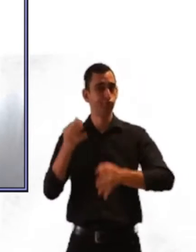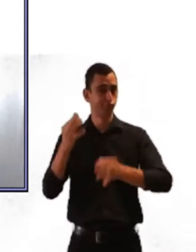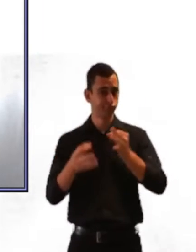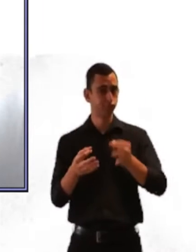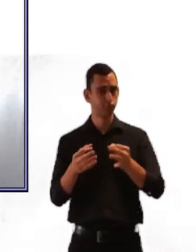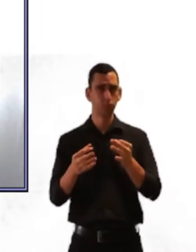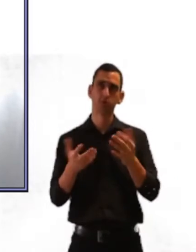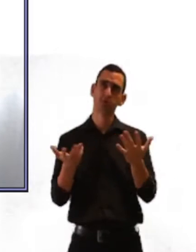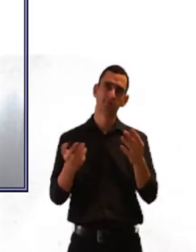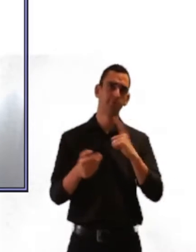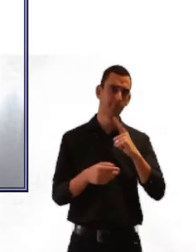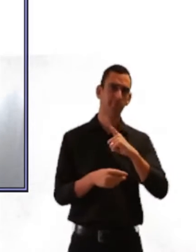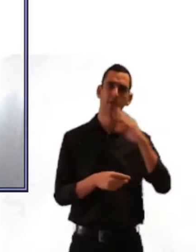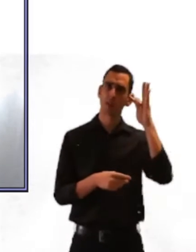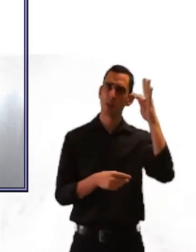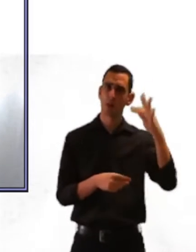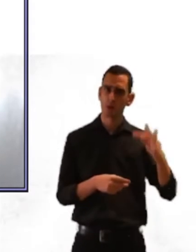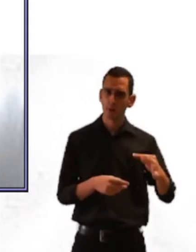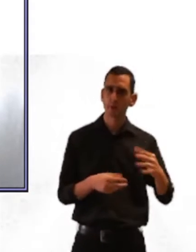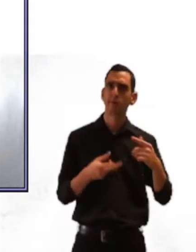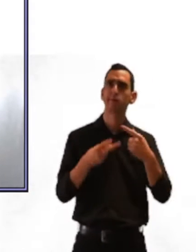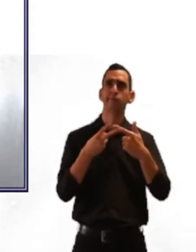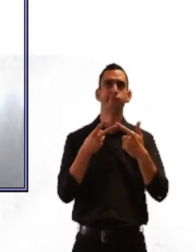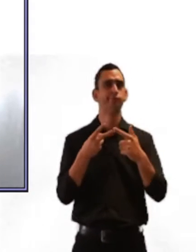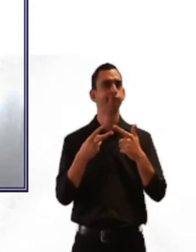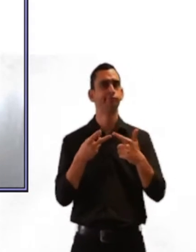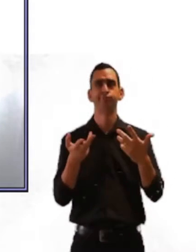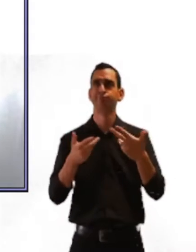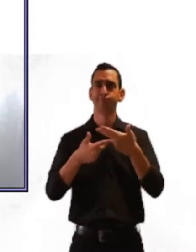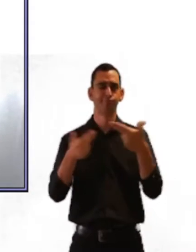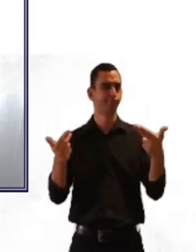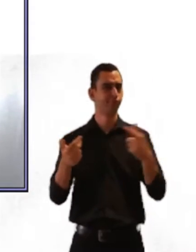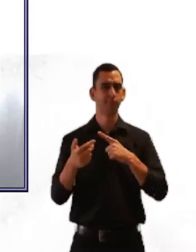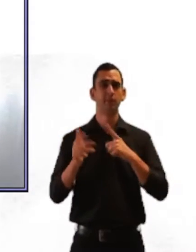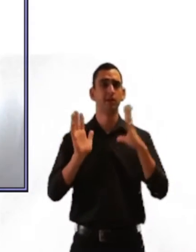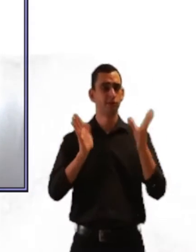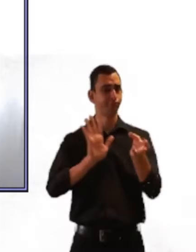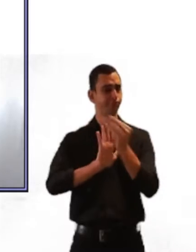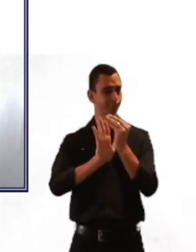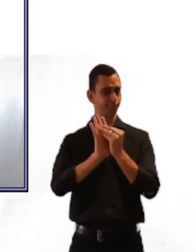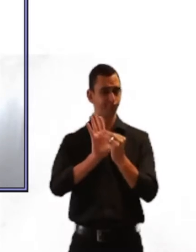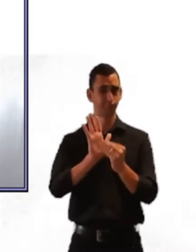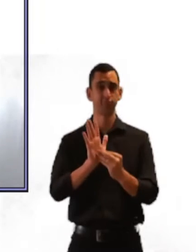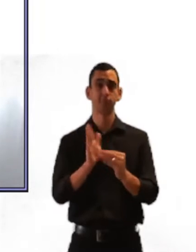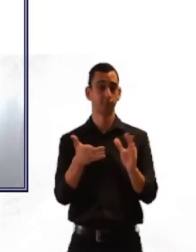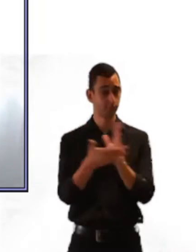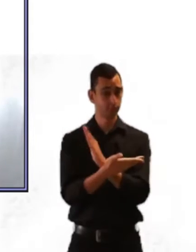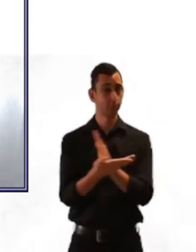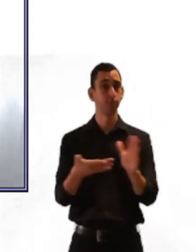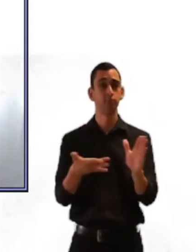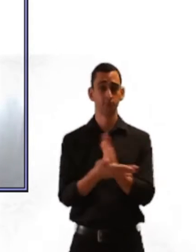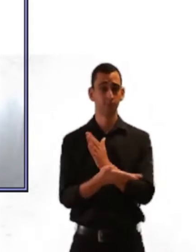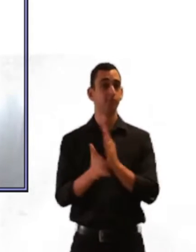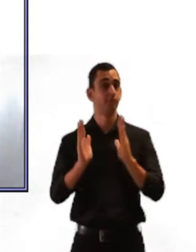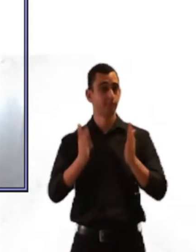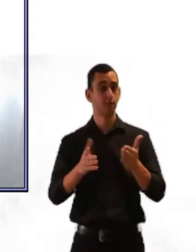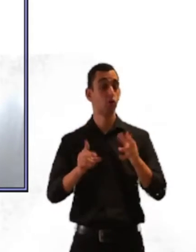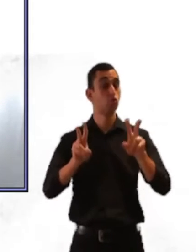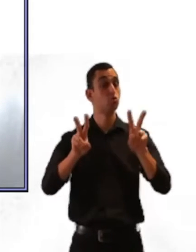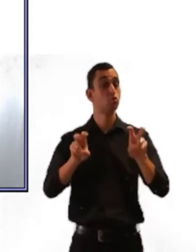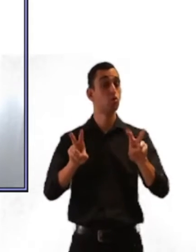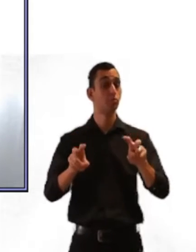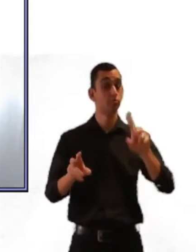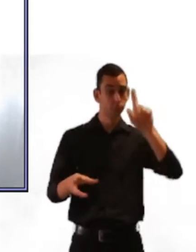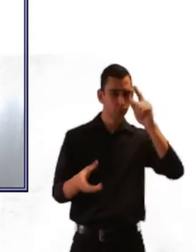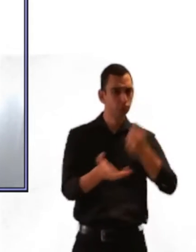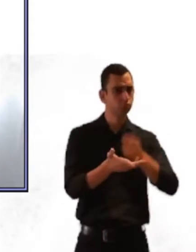né, teorias, há obras, há vasto conteúdo literário acerca das tomadas de